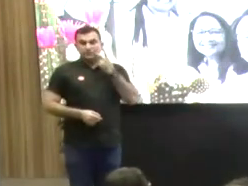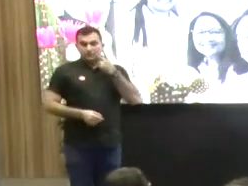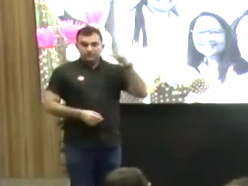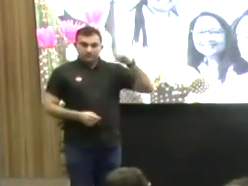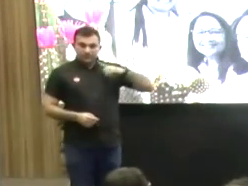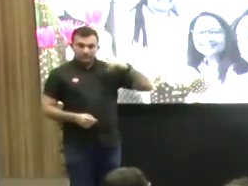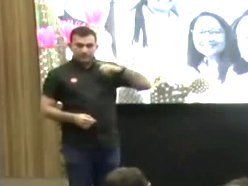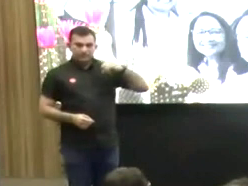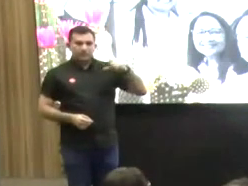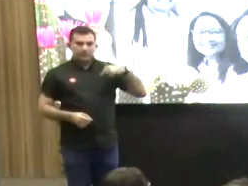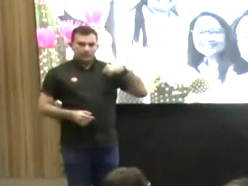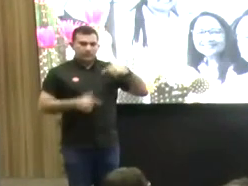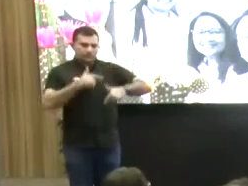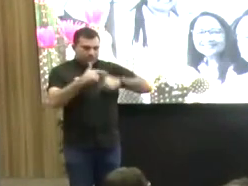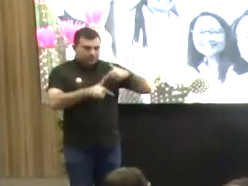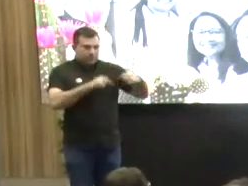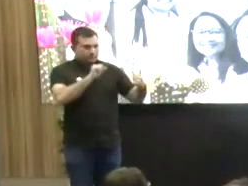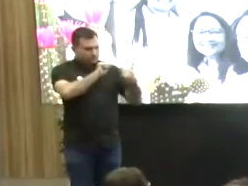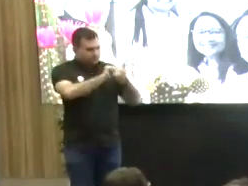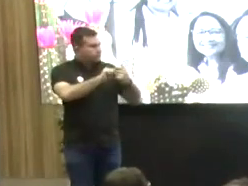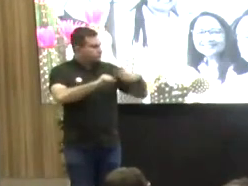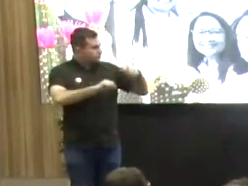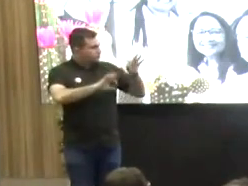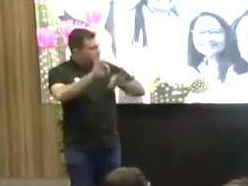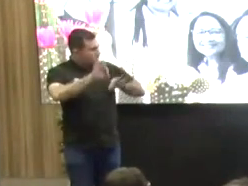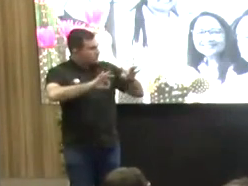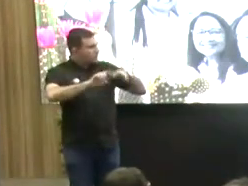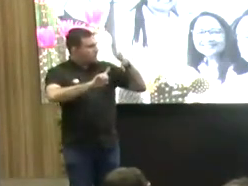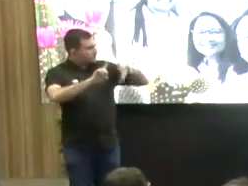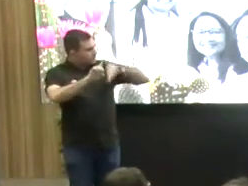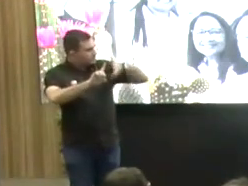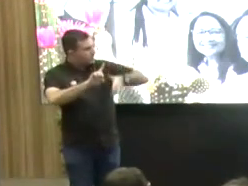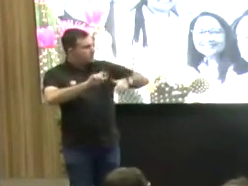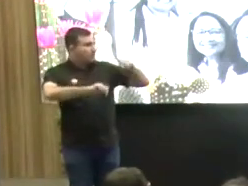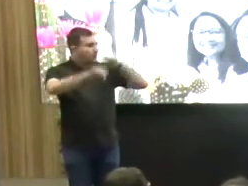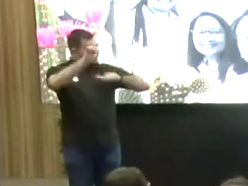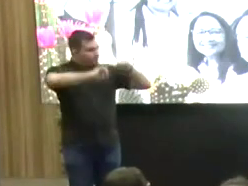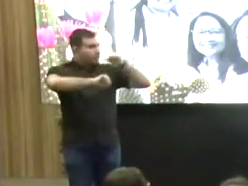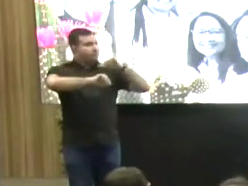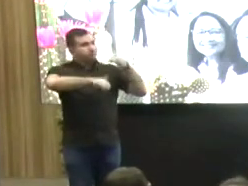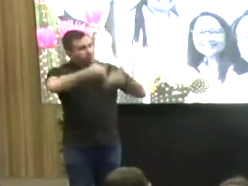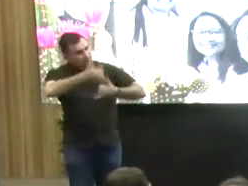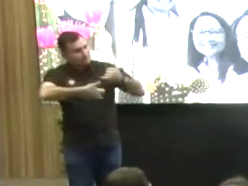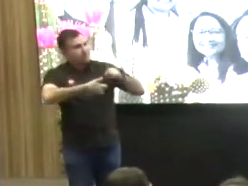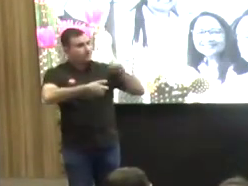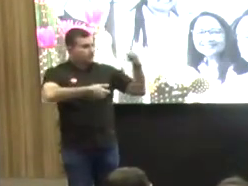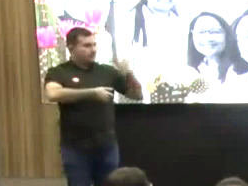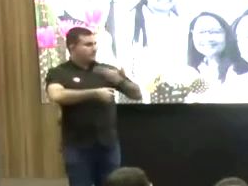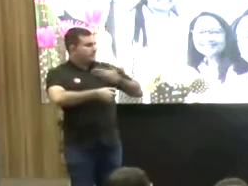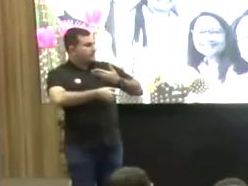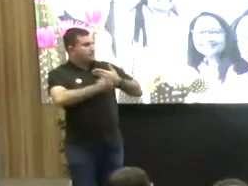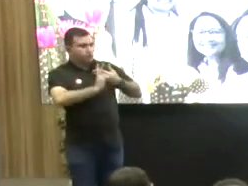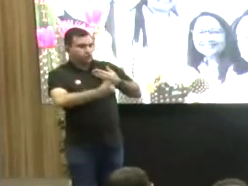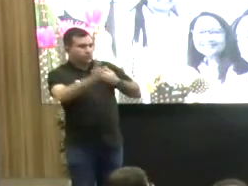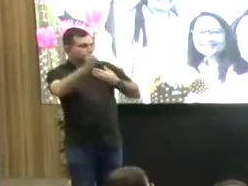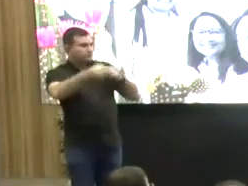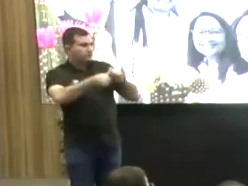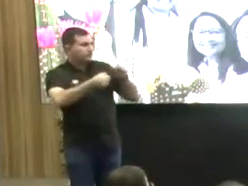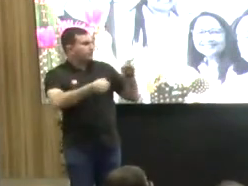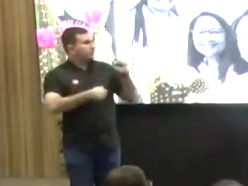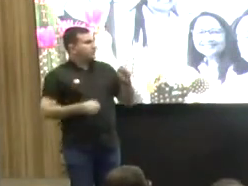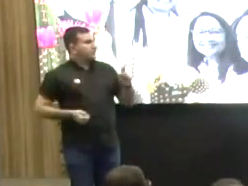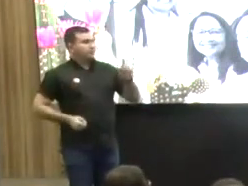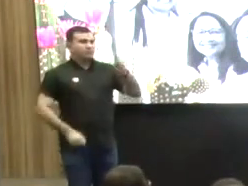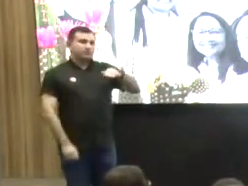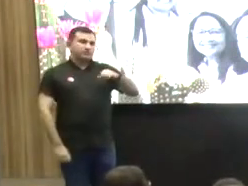apartamento e dormir, organizar as palestras, tomar cachaça e tudo e conversar. Tinha uma coisa que Herbert falava sempre: Walter,